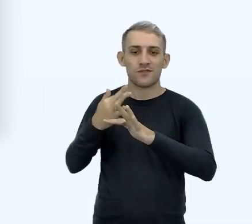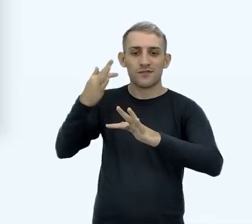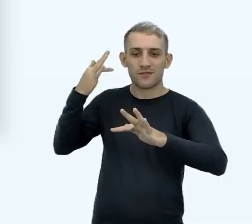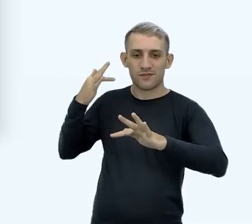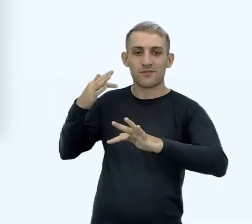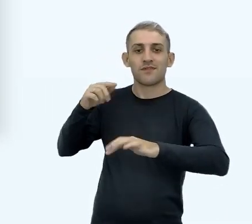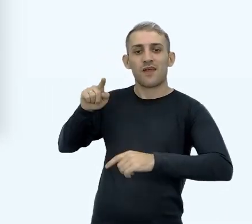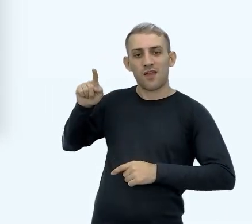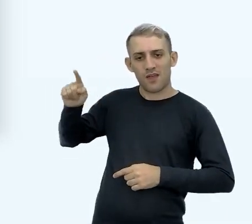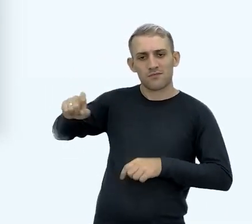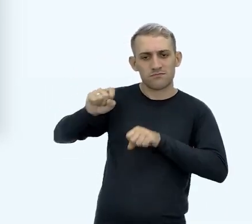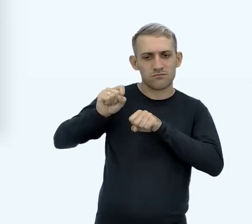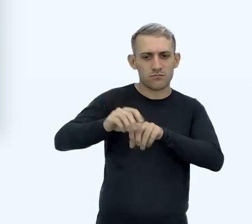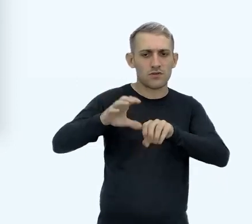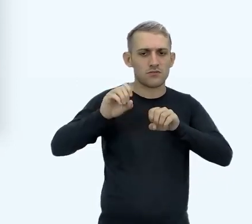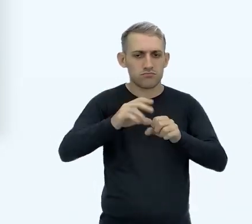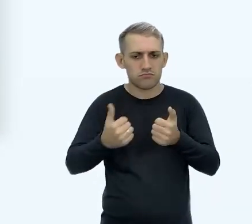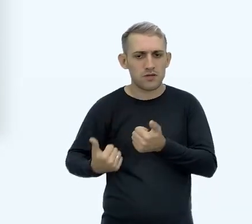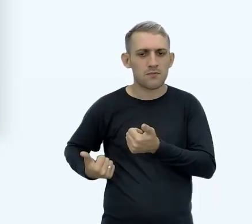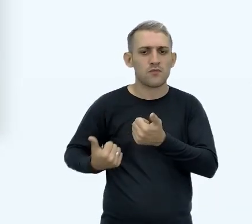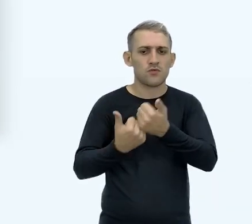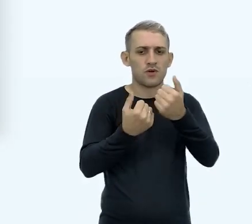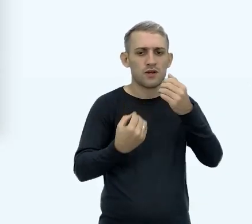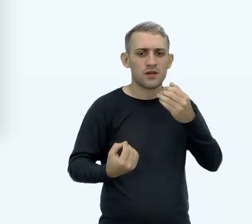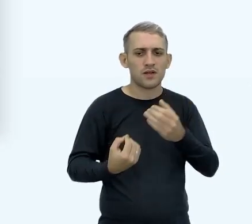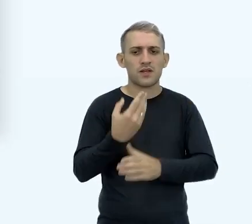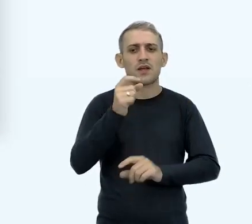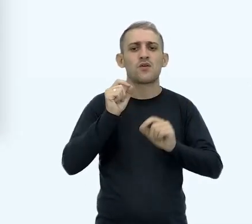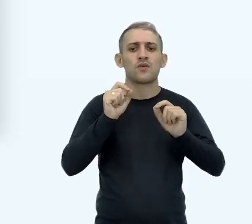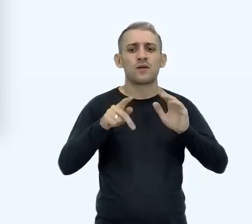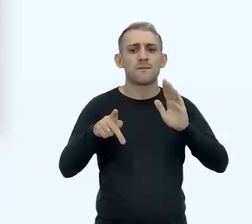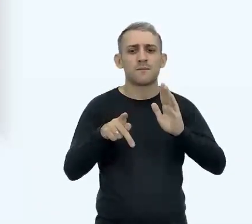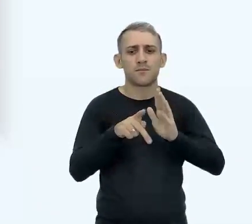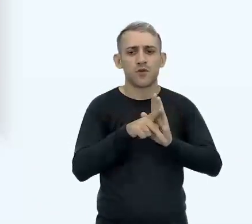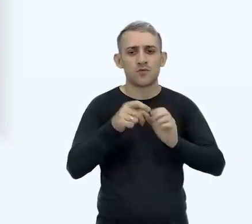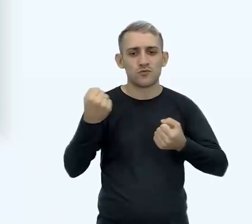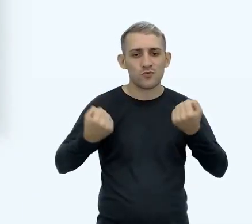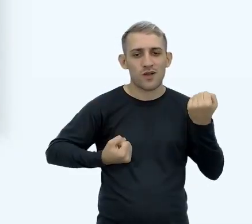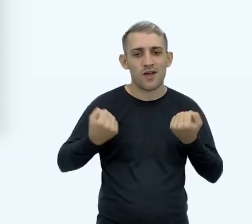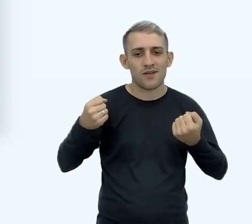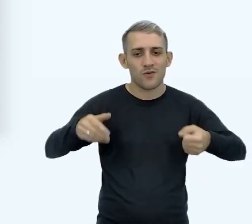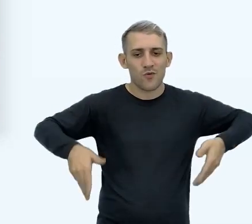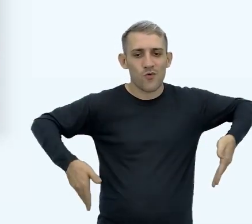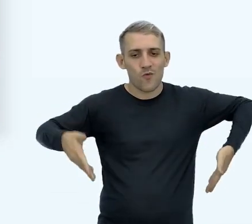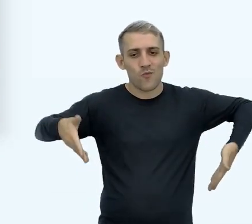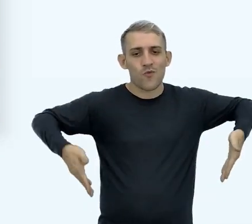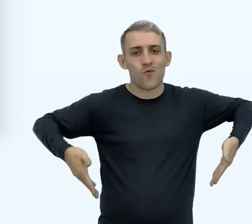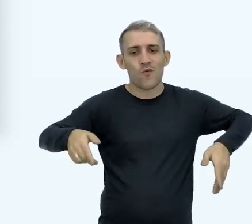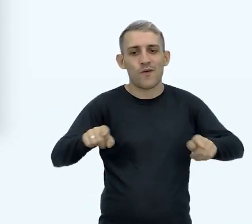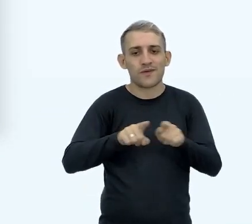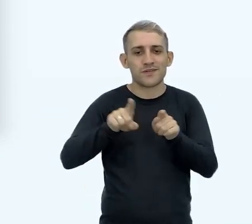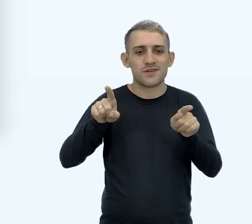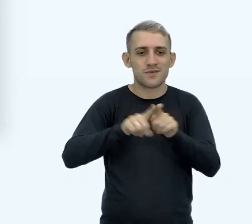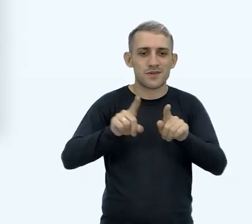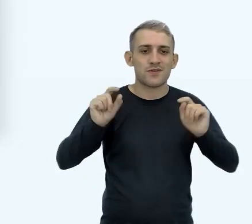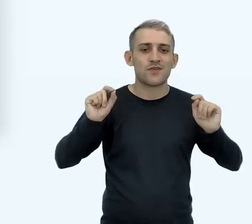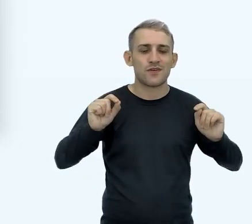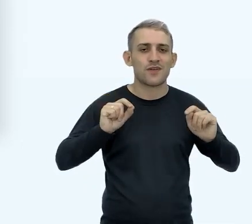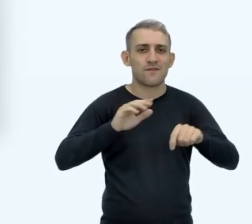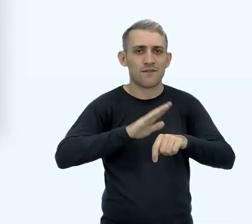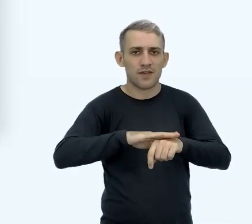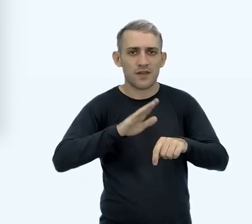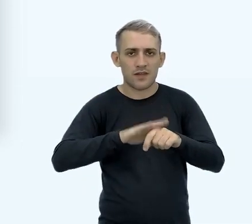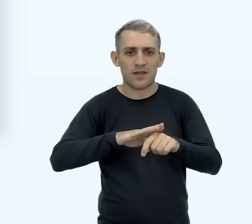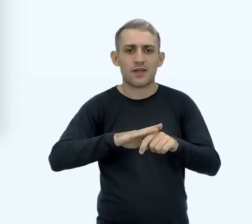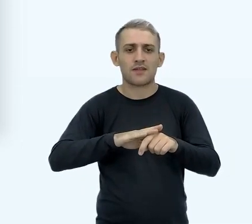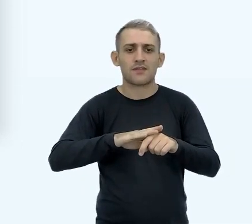ela que orientou os alunos a fazer a construção eletrônica do carrinho robô. E então eles foram